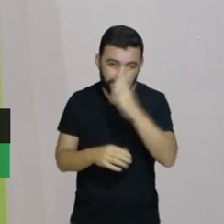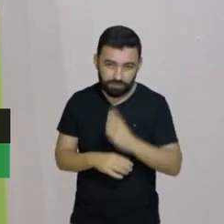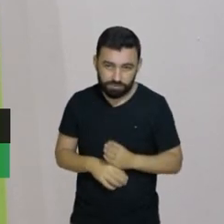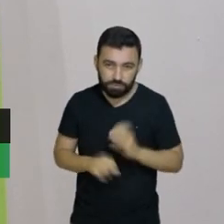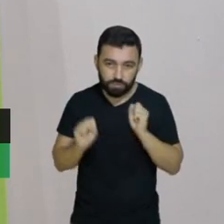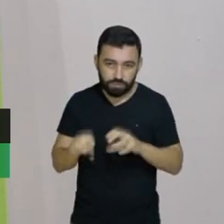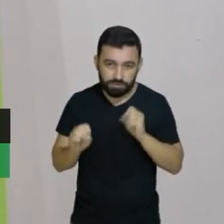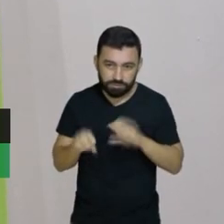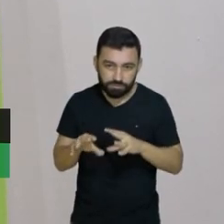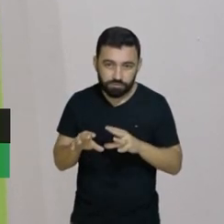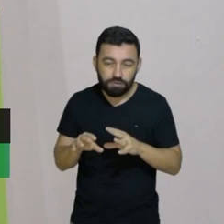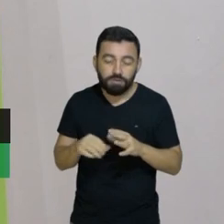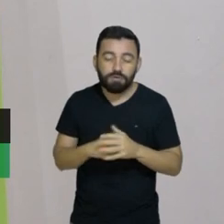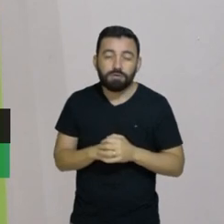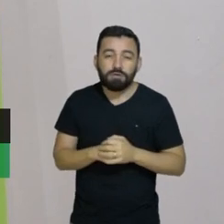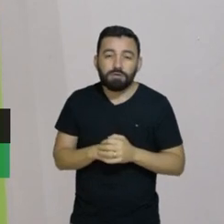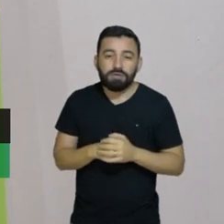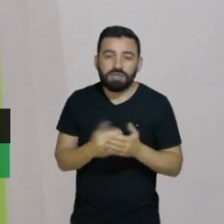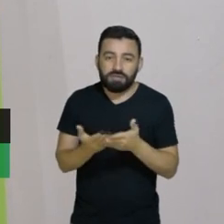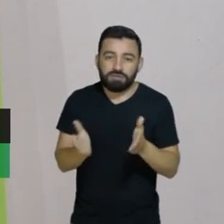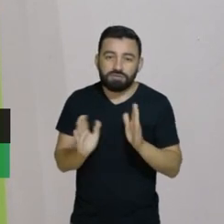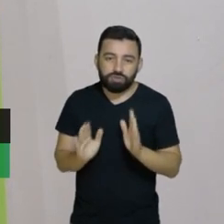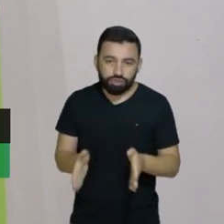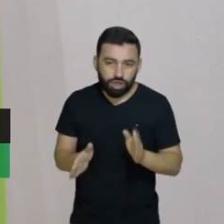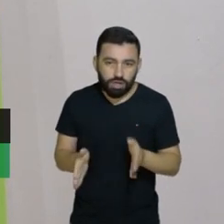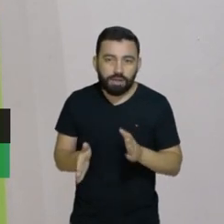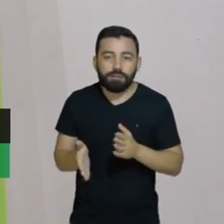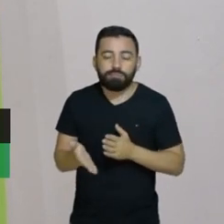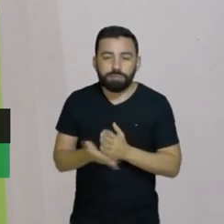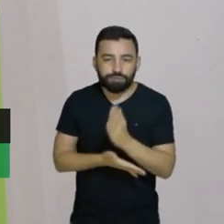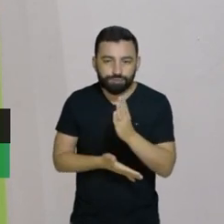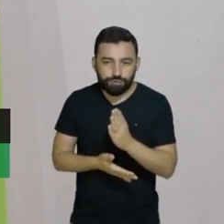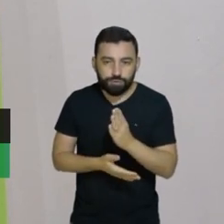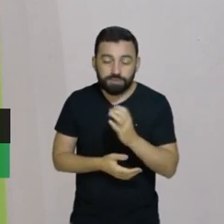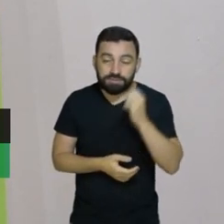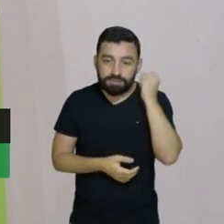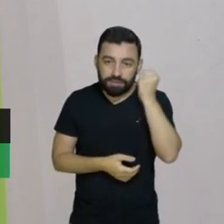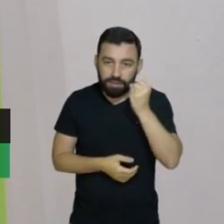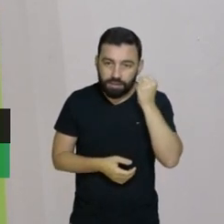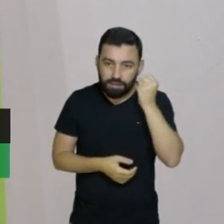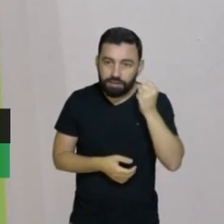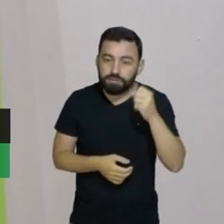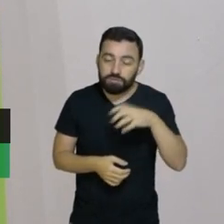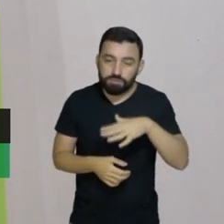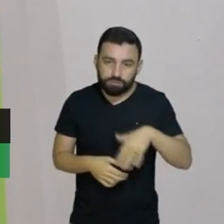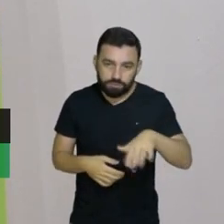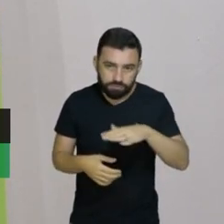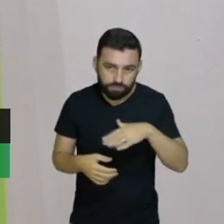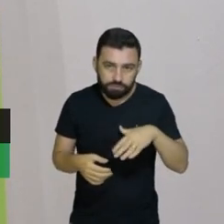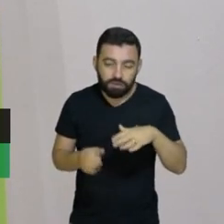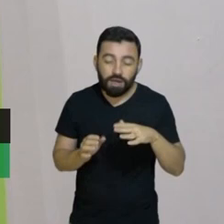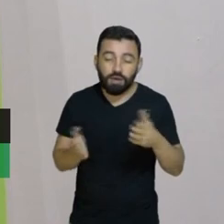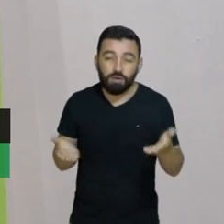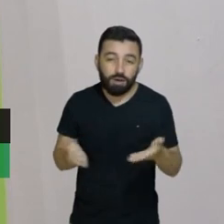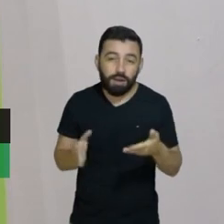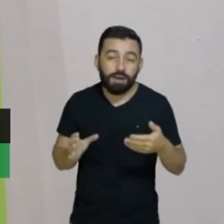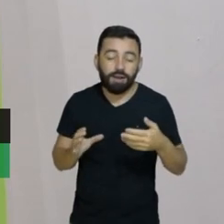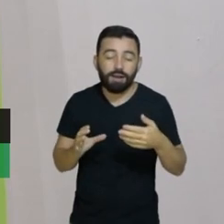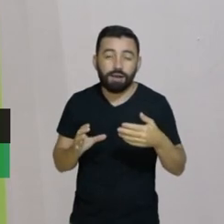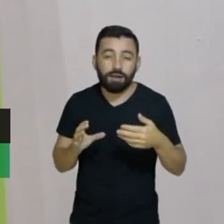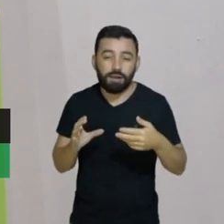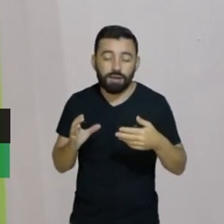Congresso Nacional, já passou no Senado Federal, agora ele está na Câmara dos Deputados, inclusive com pedido de